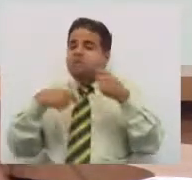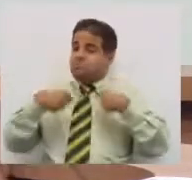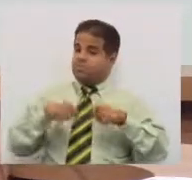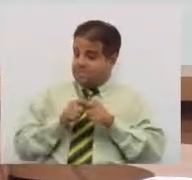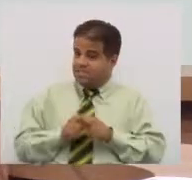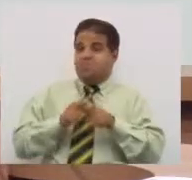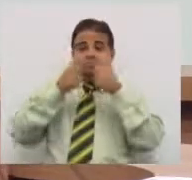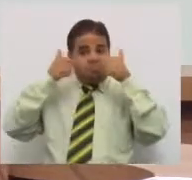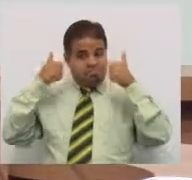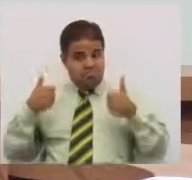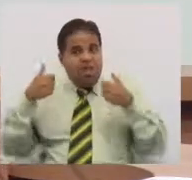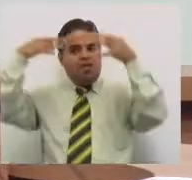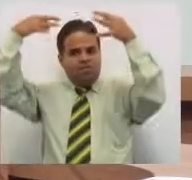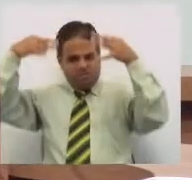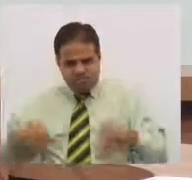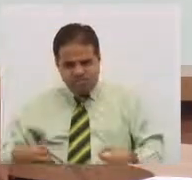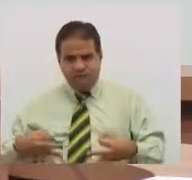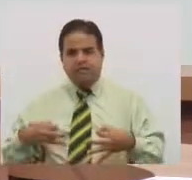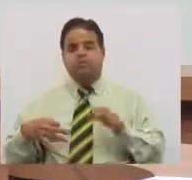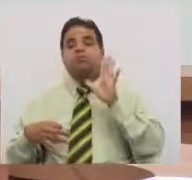feito, mas